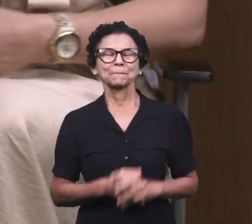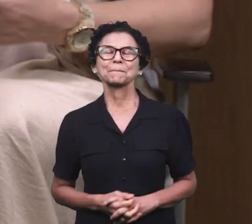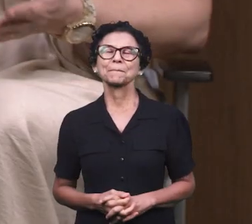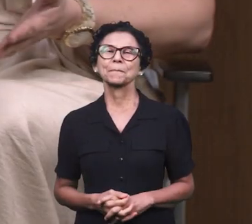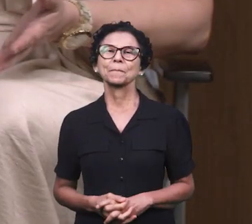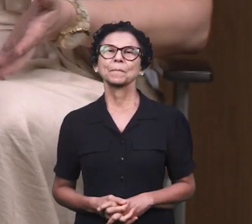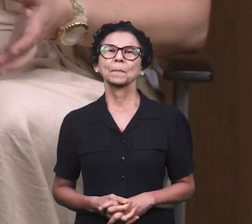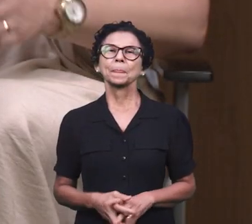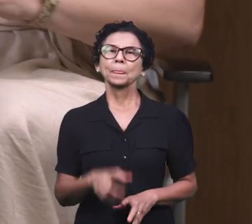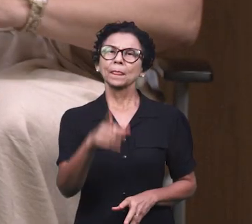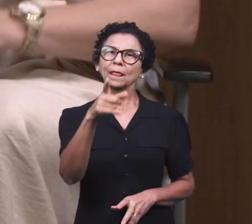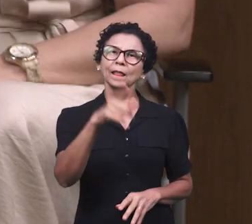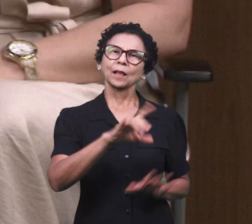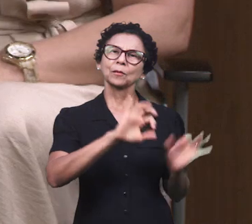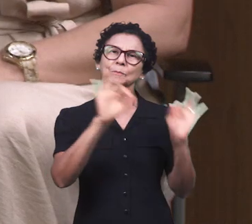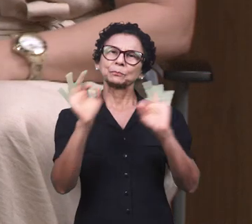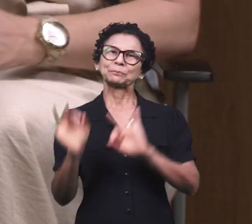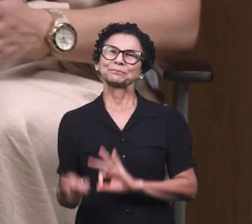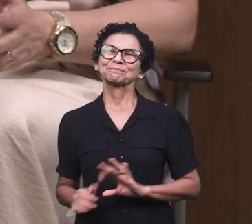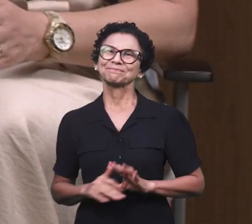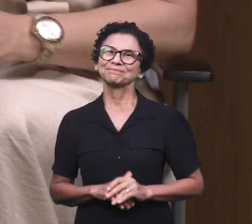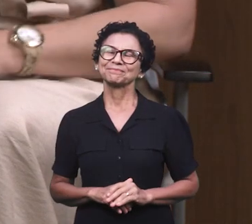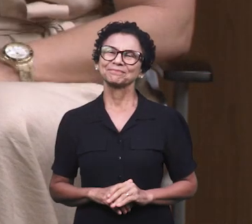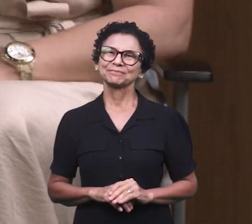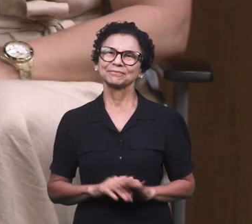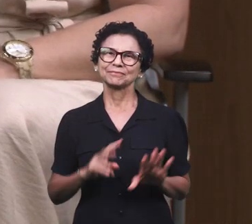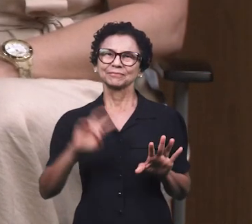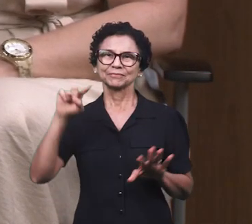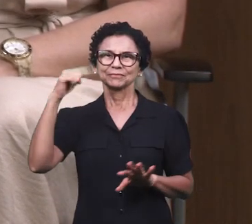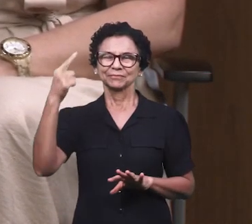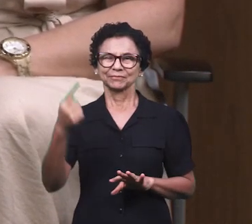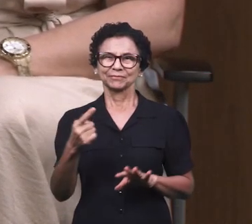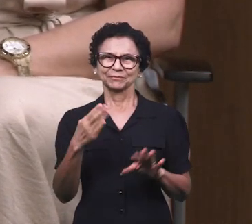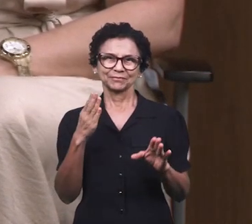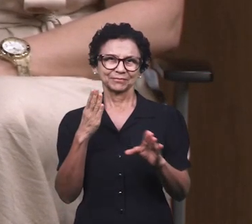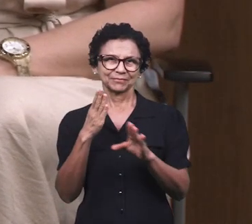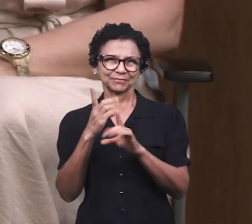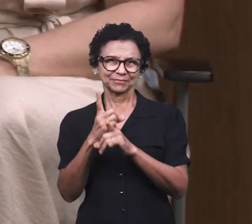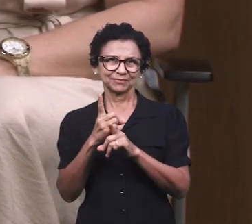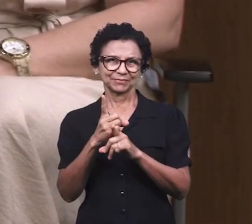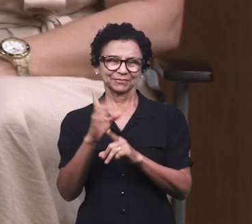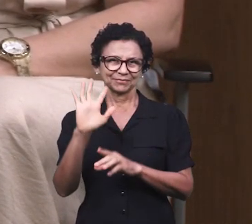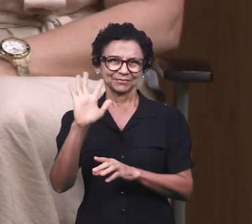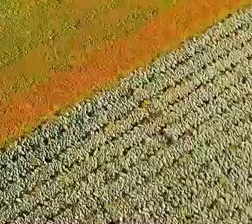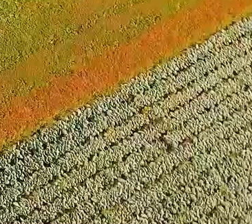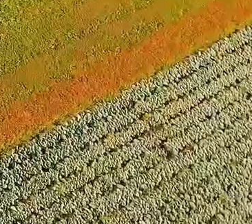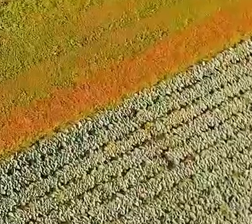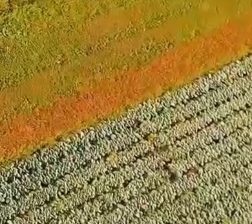E a você que nos assiste, nos vemos na próxima semana. Até lá!